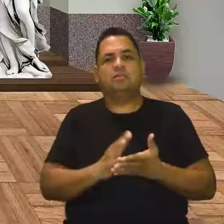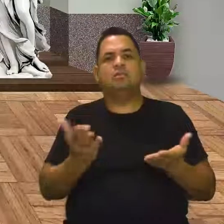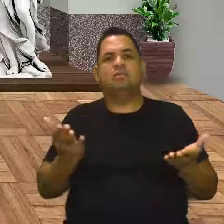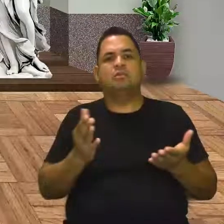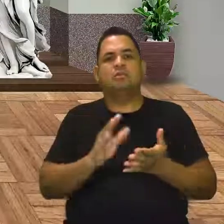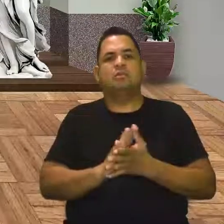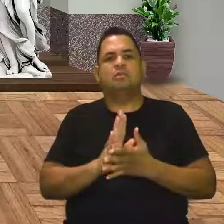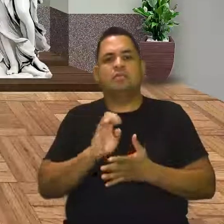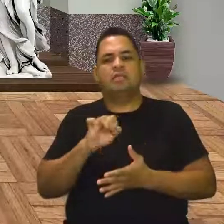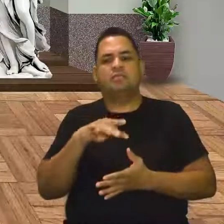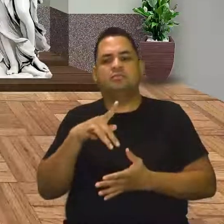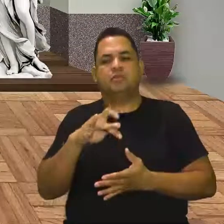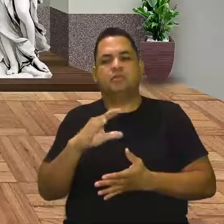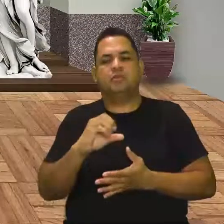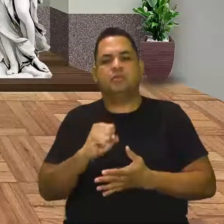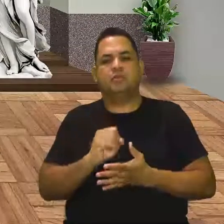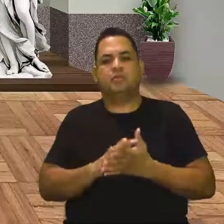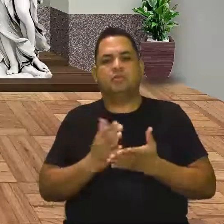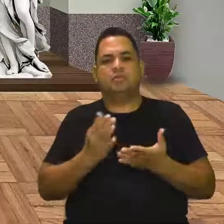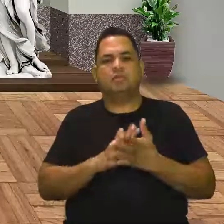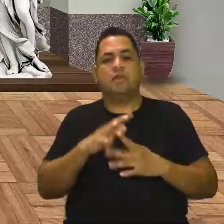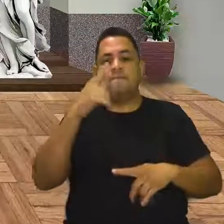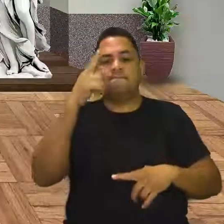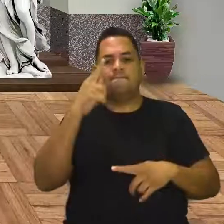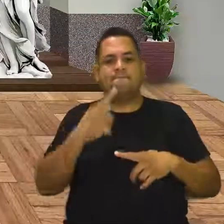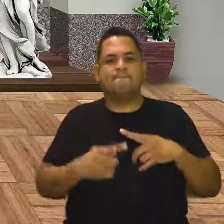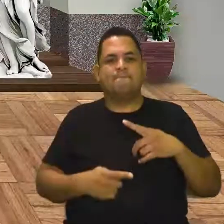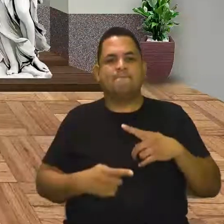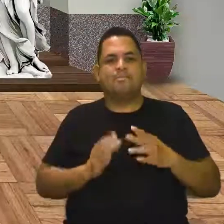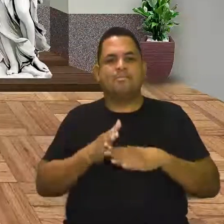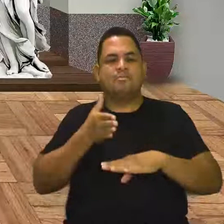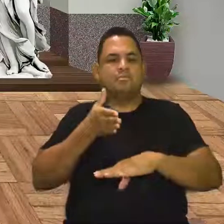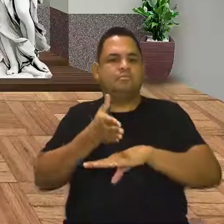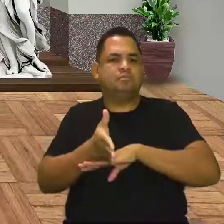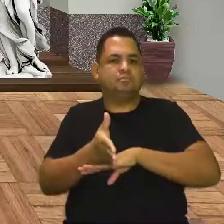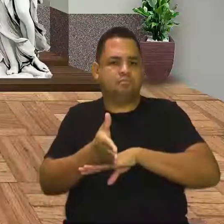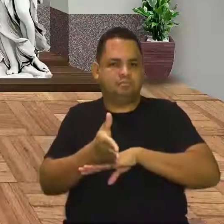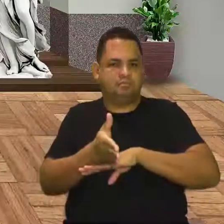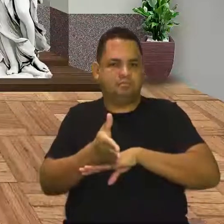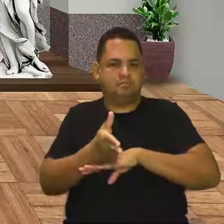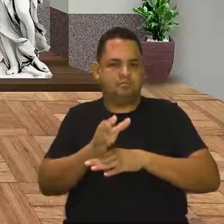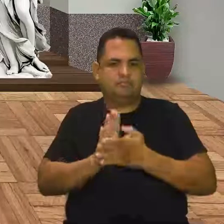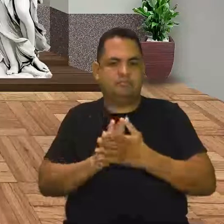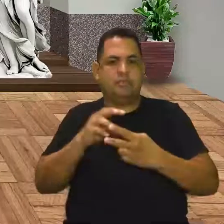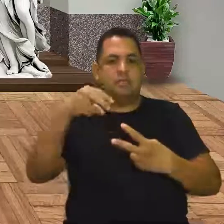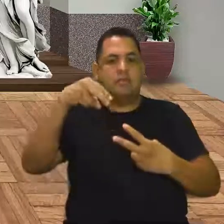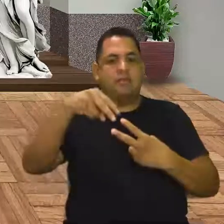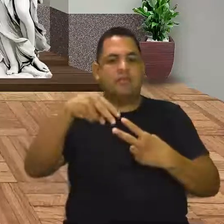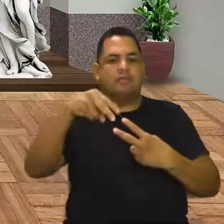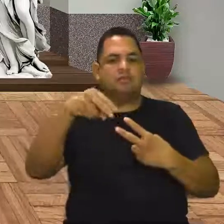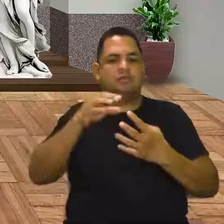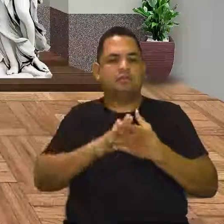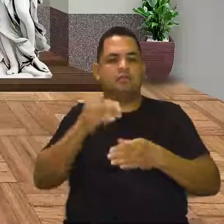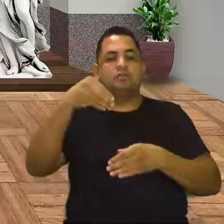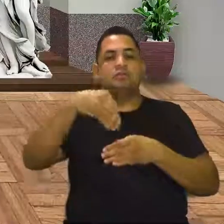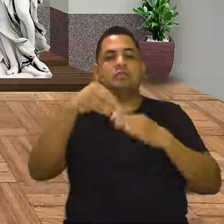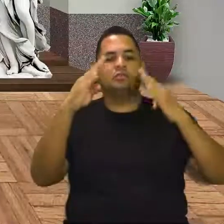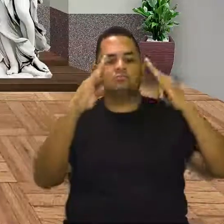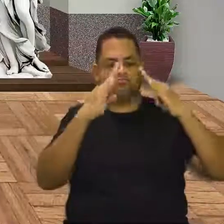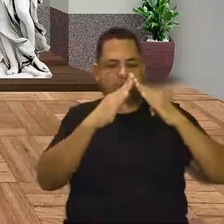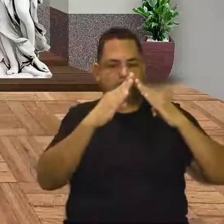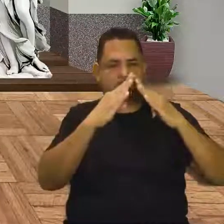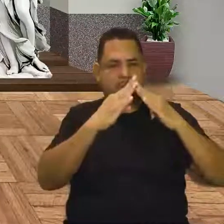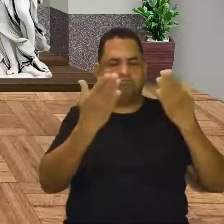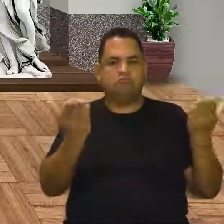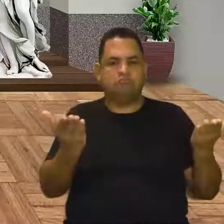o bispo de Salvador, ele proibiu a entrada de maçons dentro dos templos religiosos.